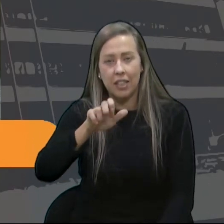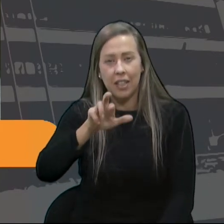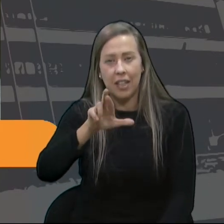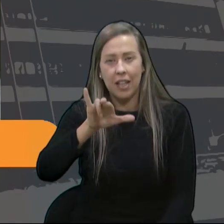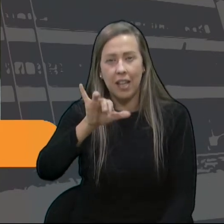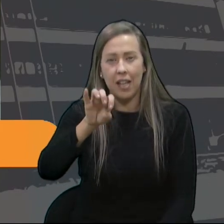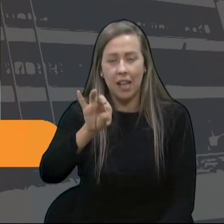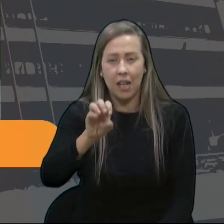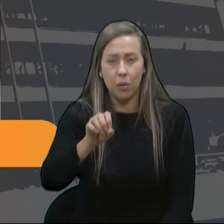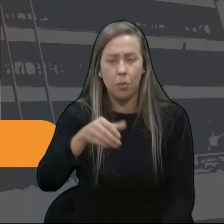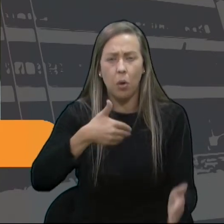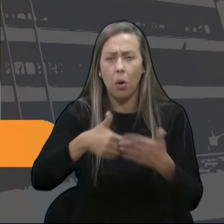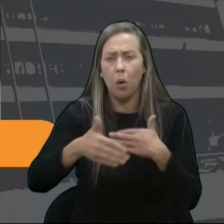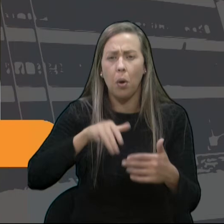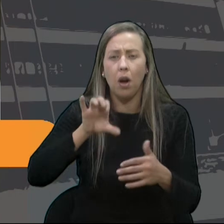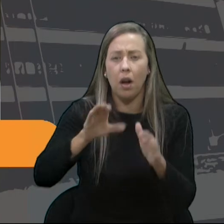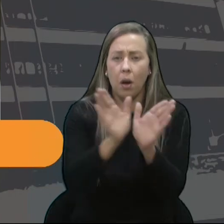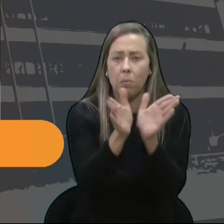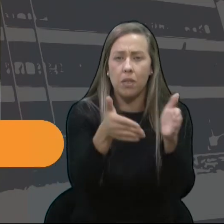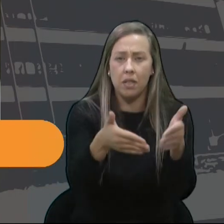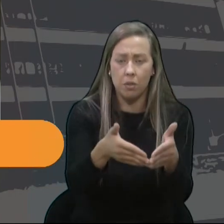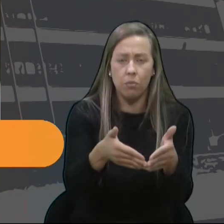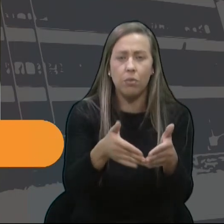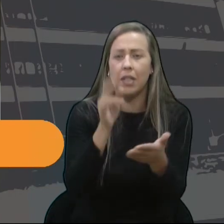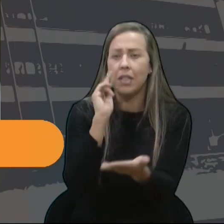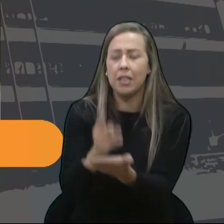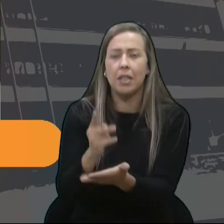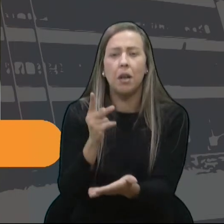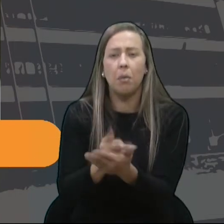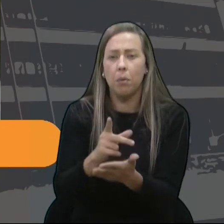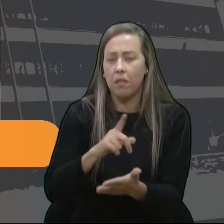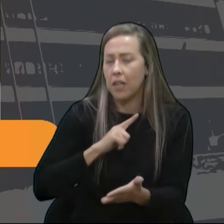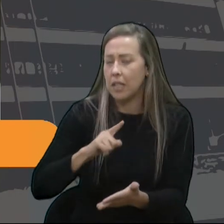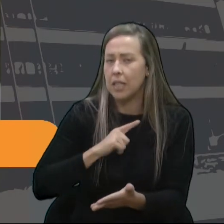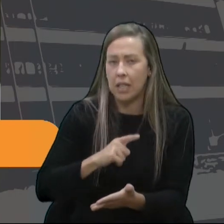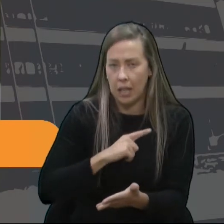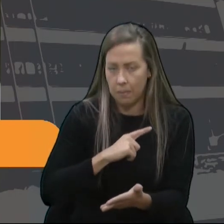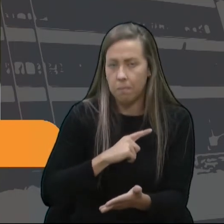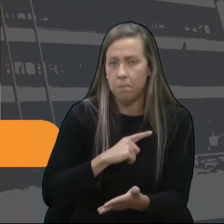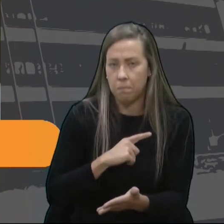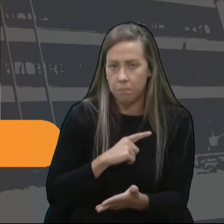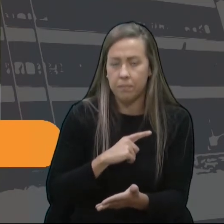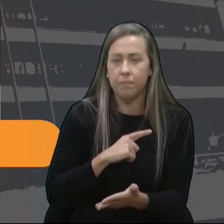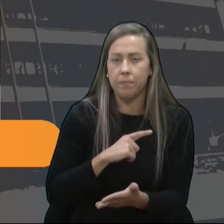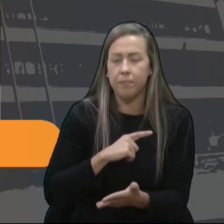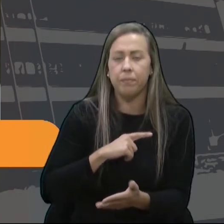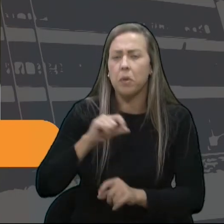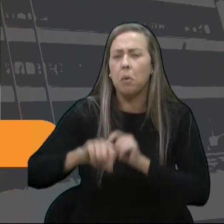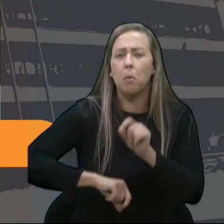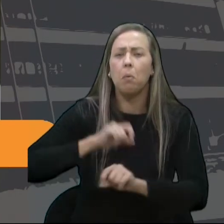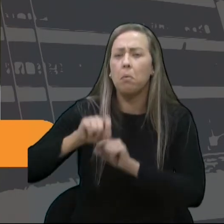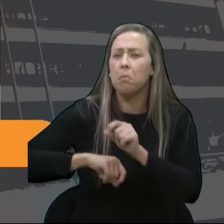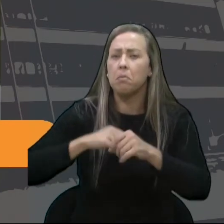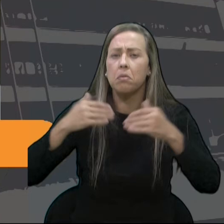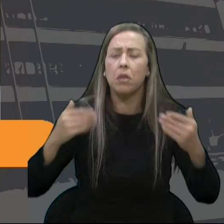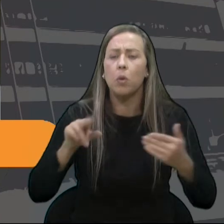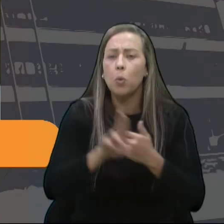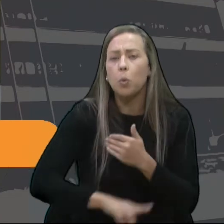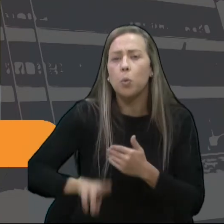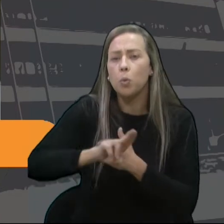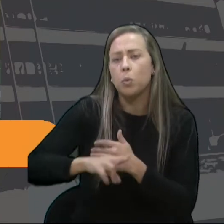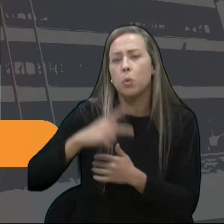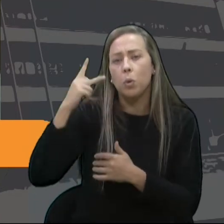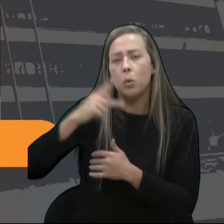que em qualquer comissão dessas sempre haverá uma tendência a um uso